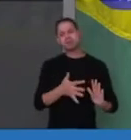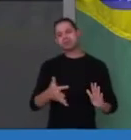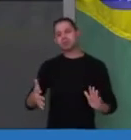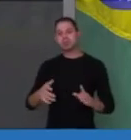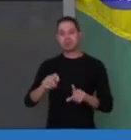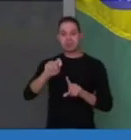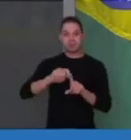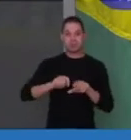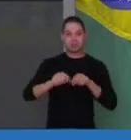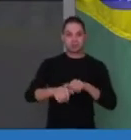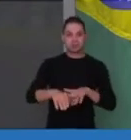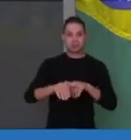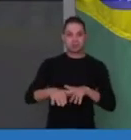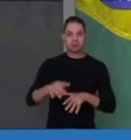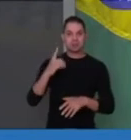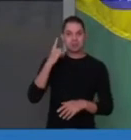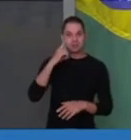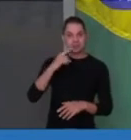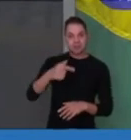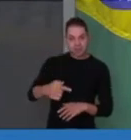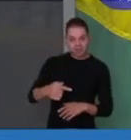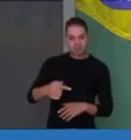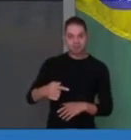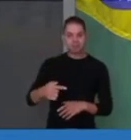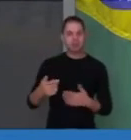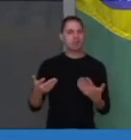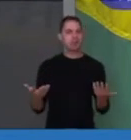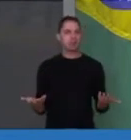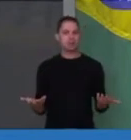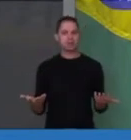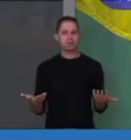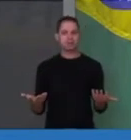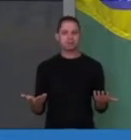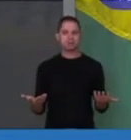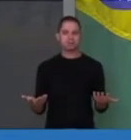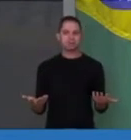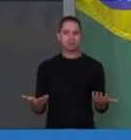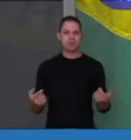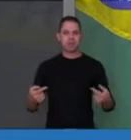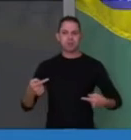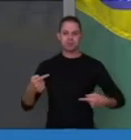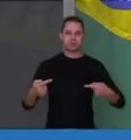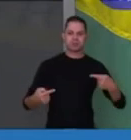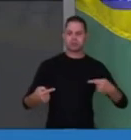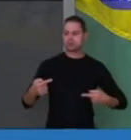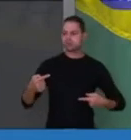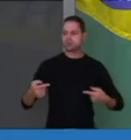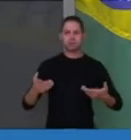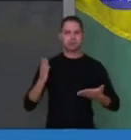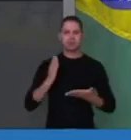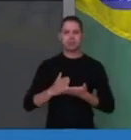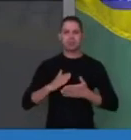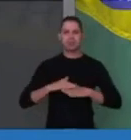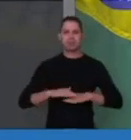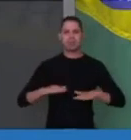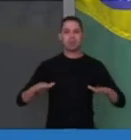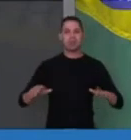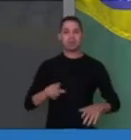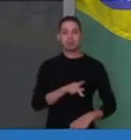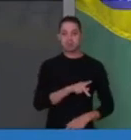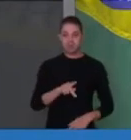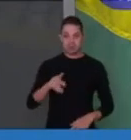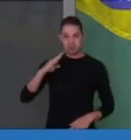setembro, colocou, bom, não vai haver mais esse cabo de guerra, esse tensionamento. E o presidente ficou